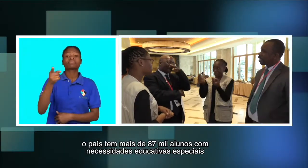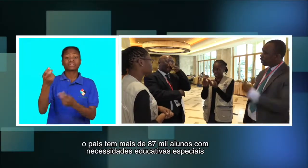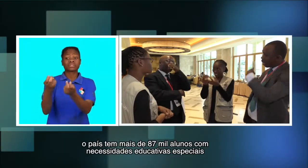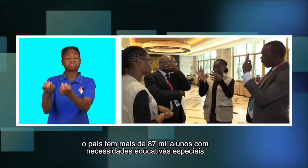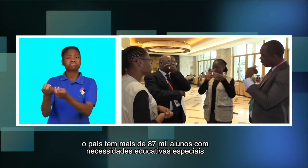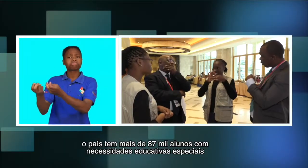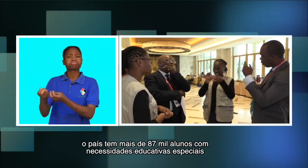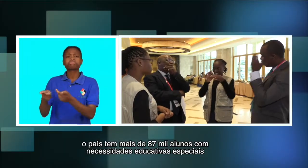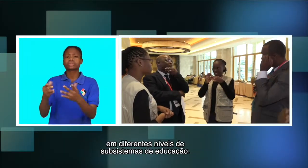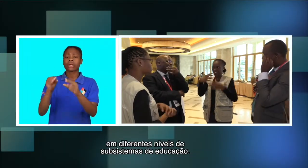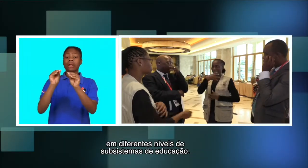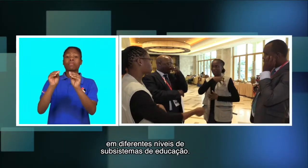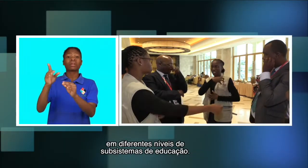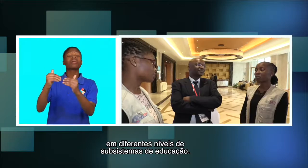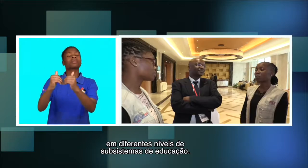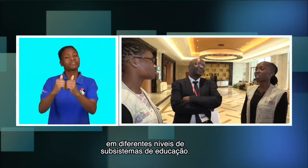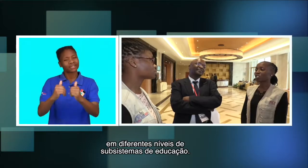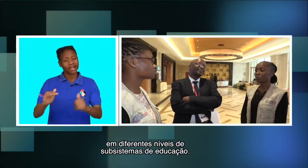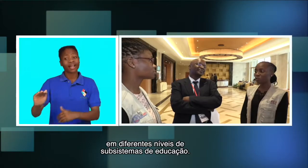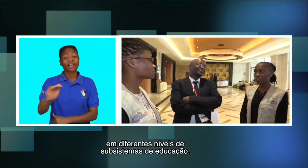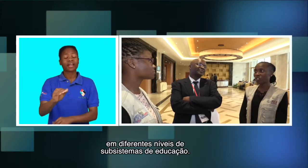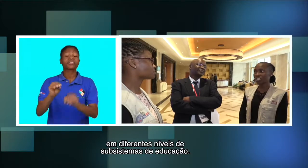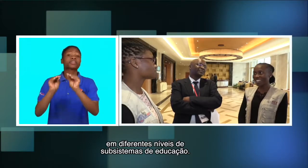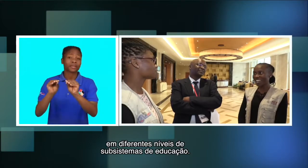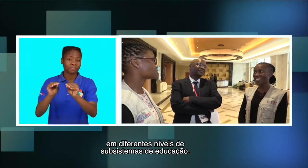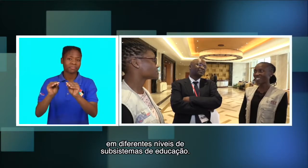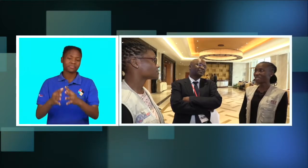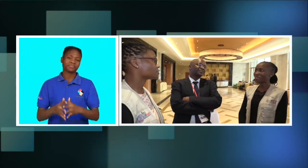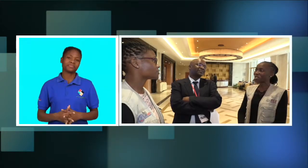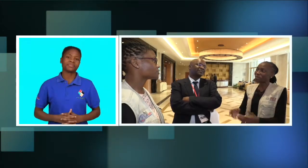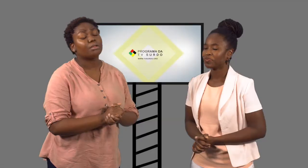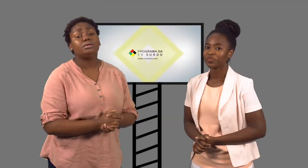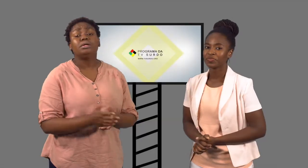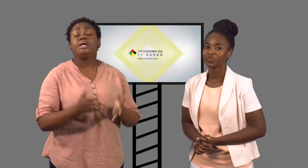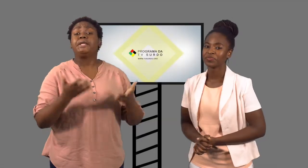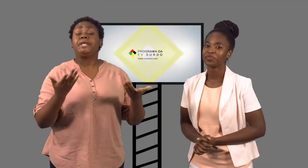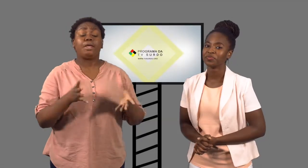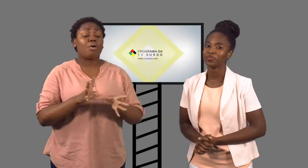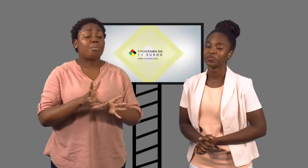educativas especiais, em diferentes níveis de subsistemas de educação.